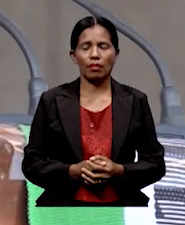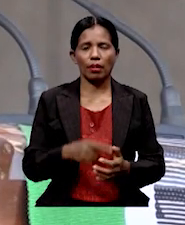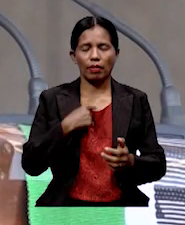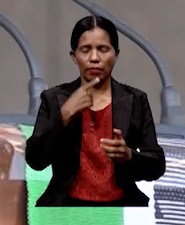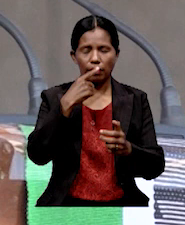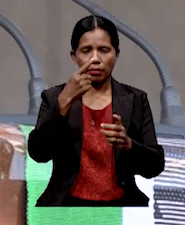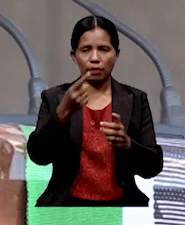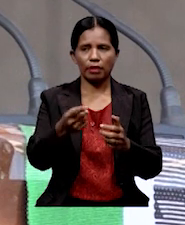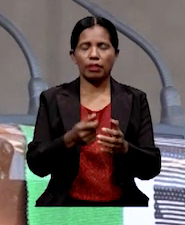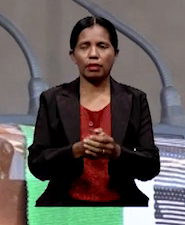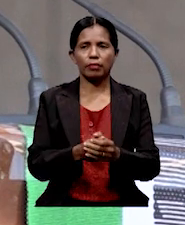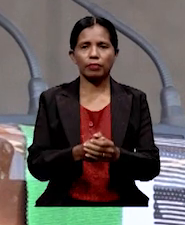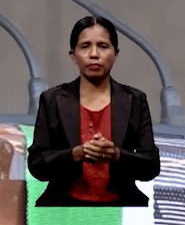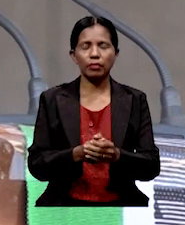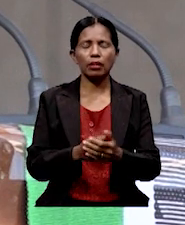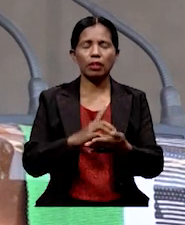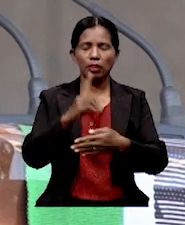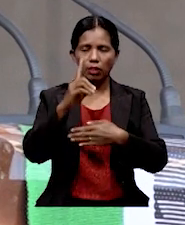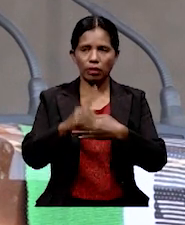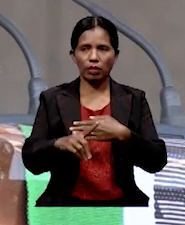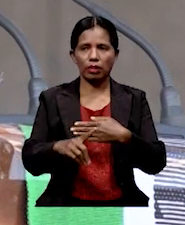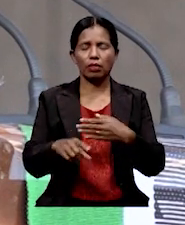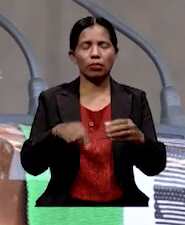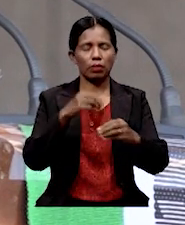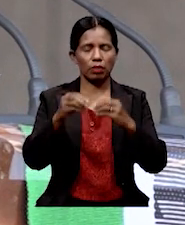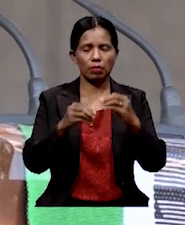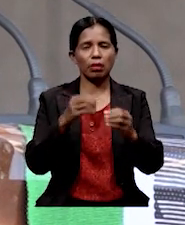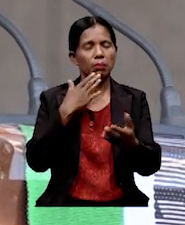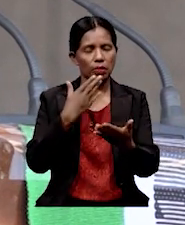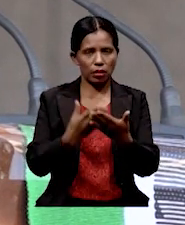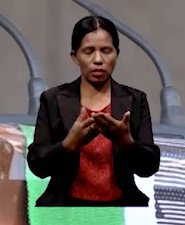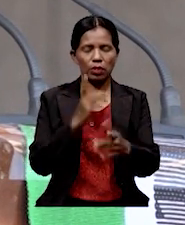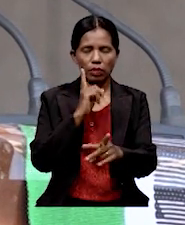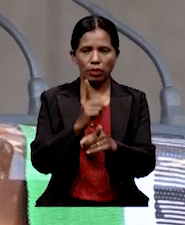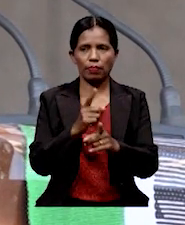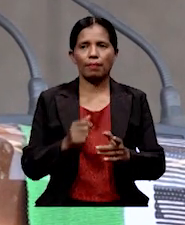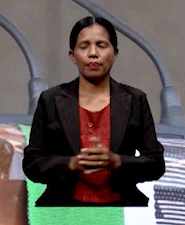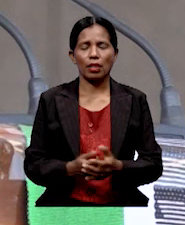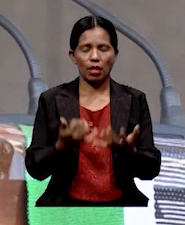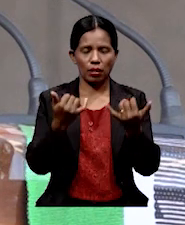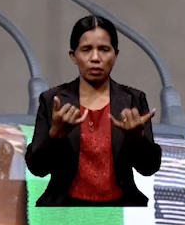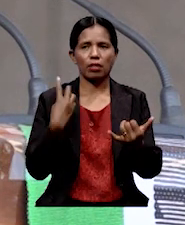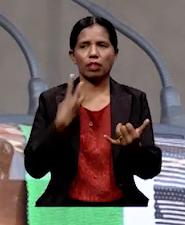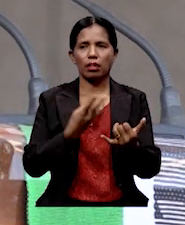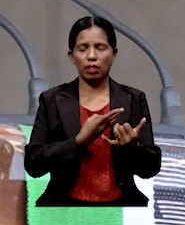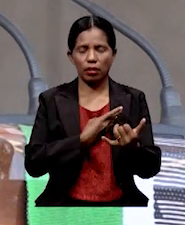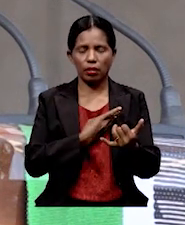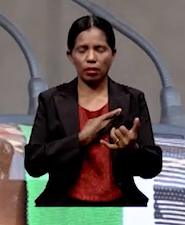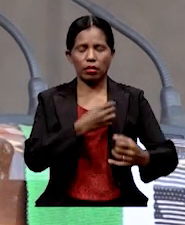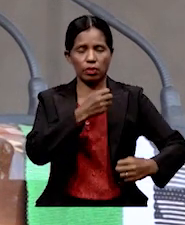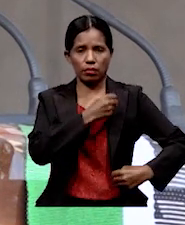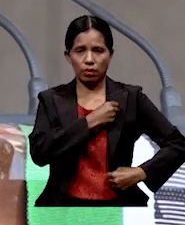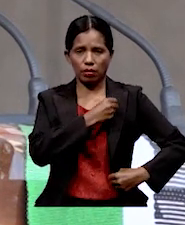militar é sempre momento de alto significado. Quero hoje aqui, na presença das forças